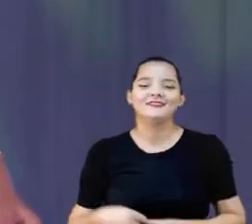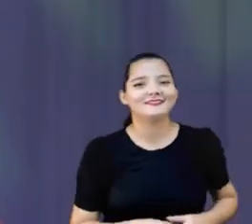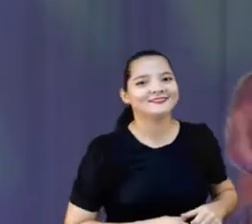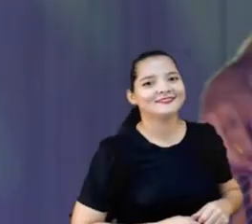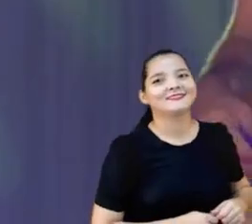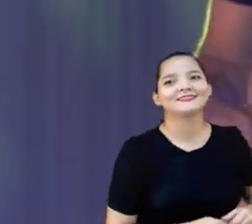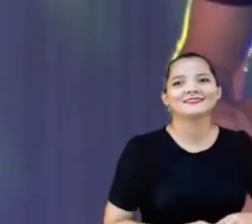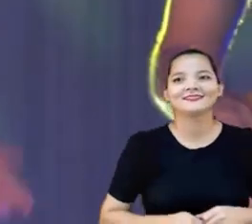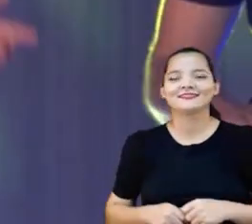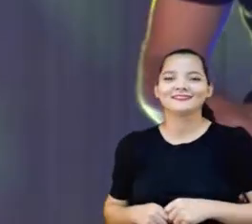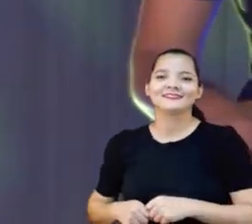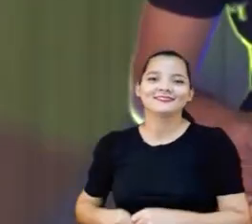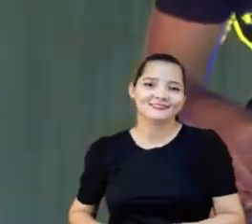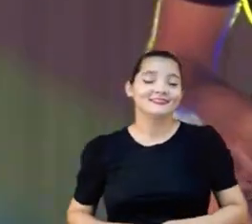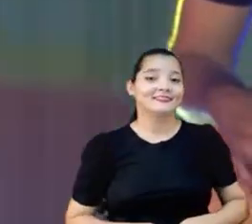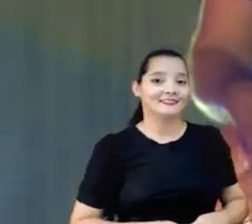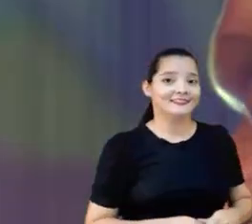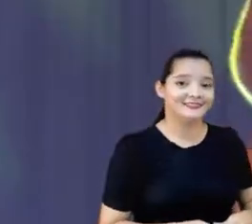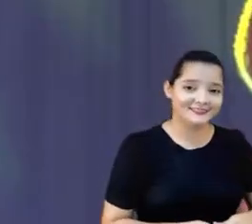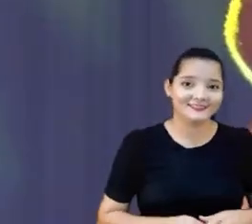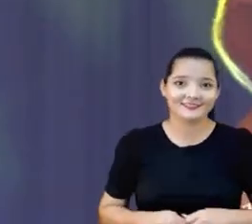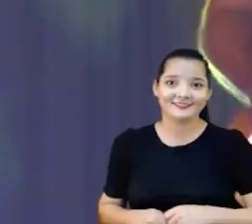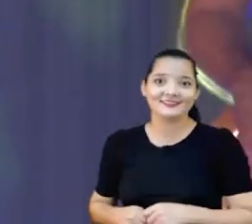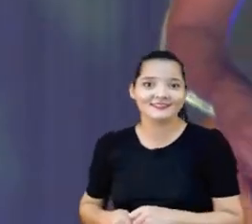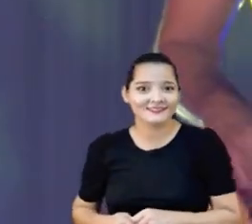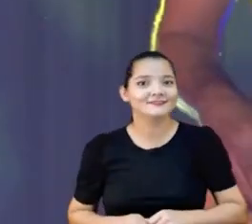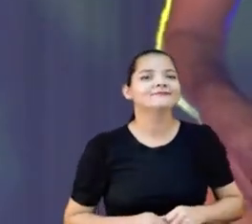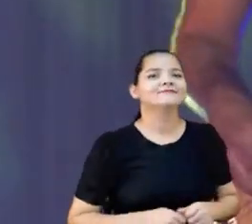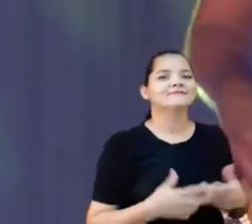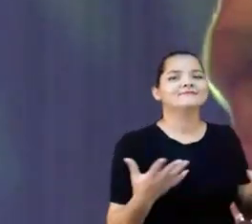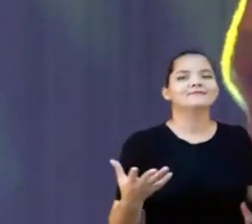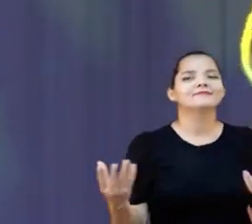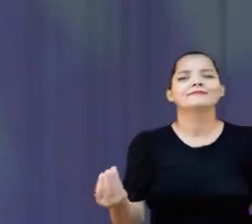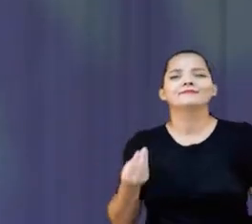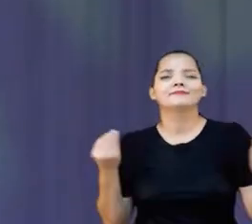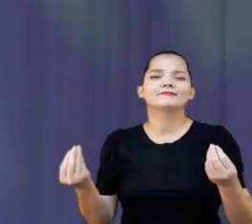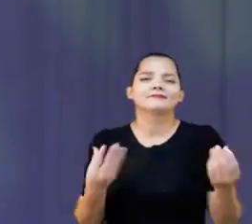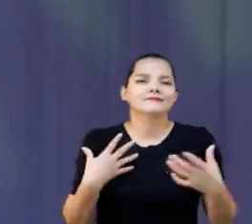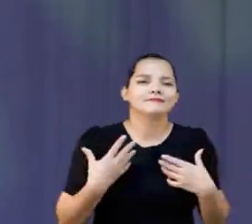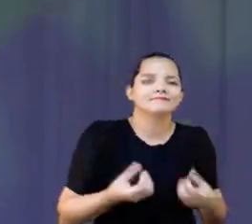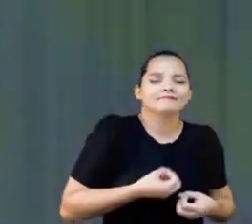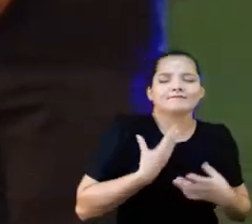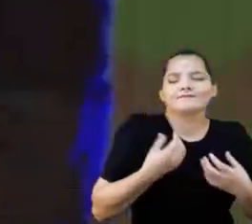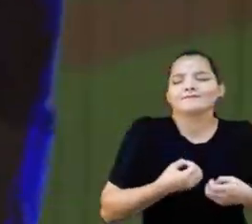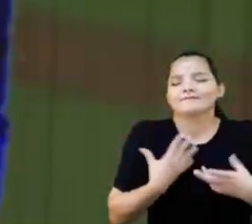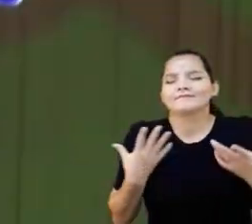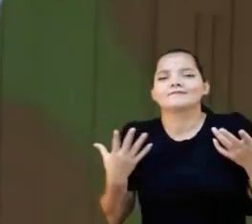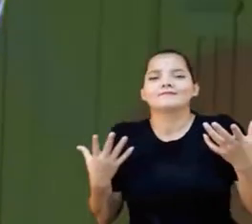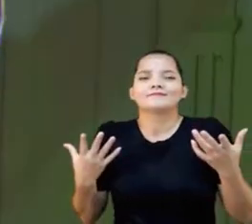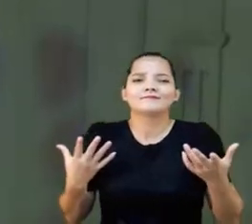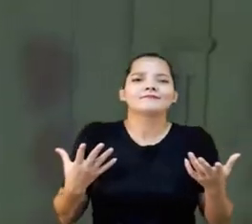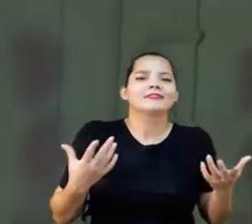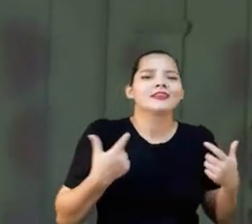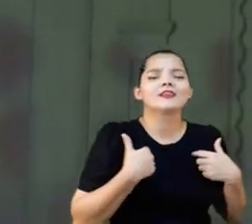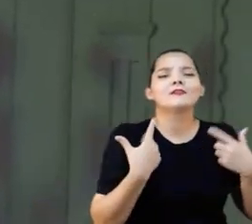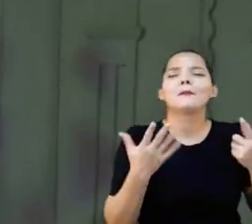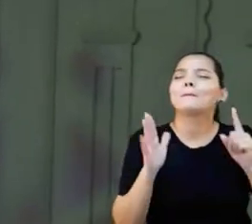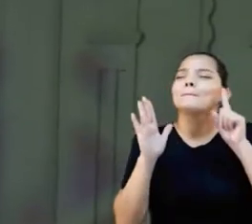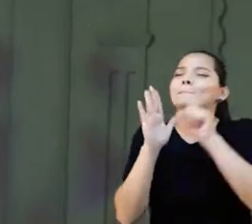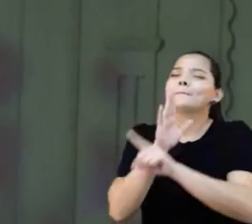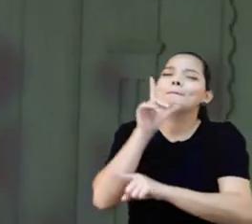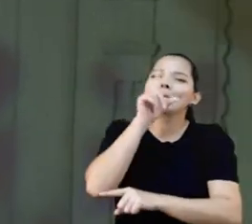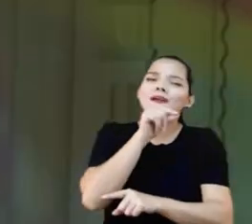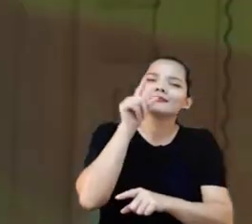rejuvenescer. Como o povo, poeta louco americano, eu pergunto